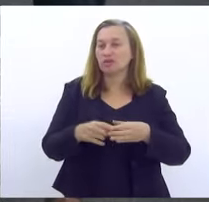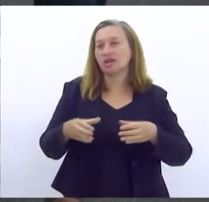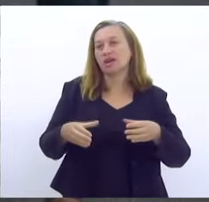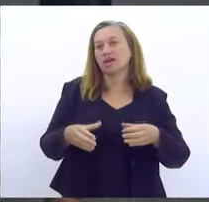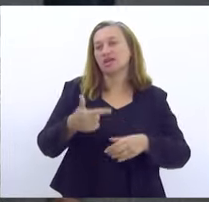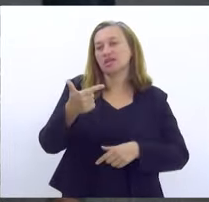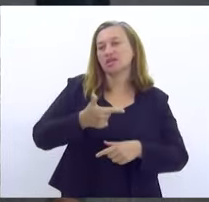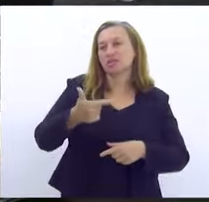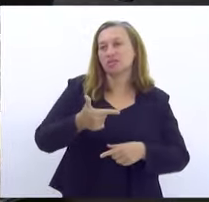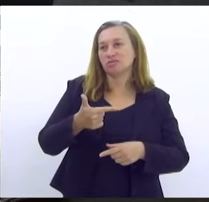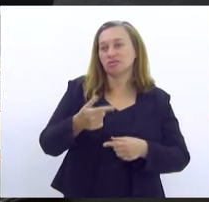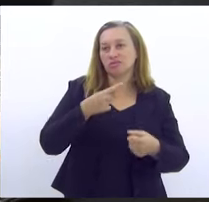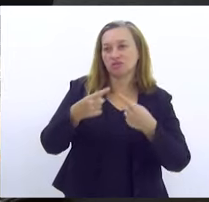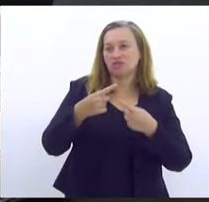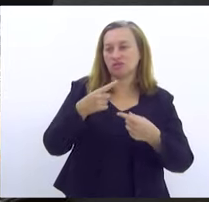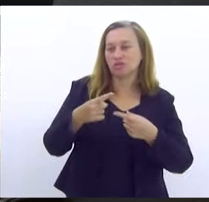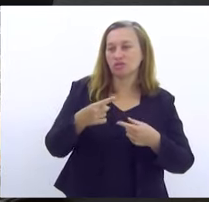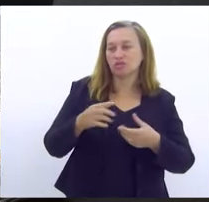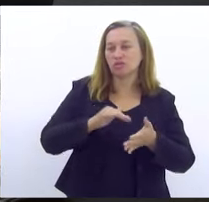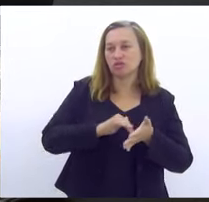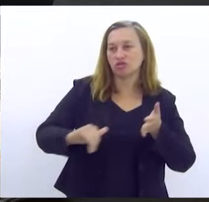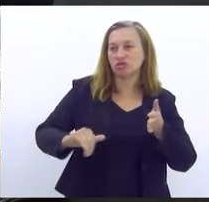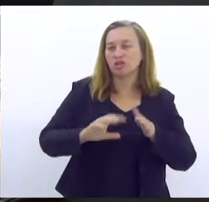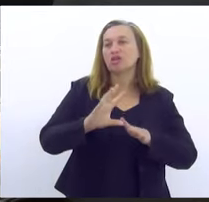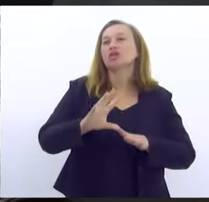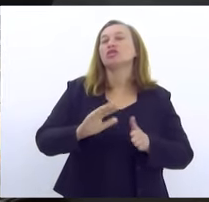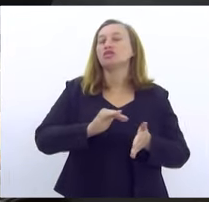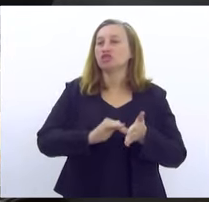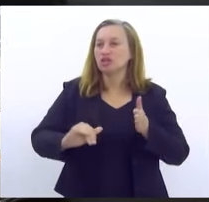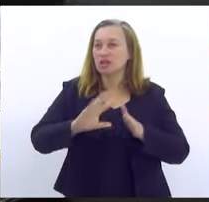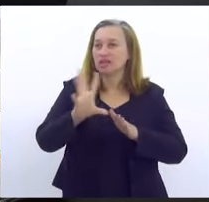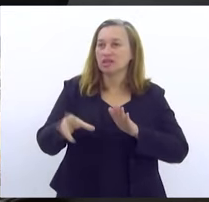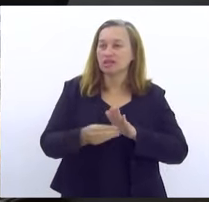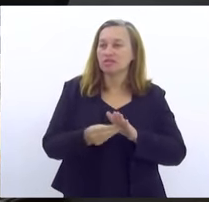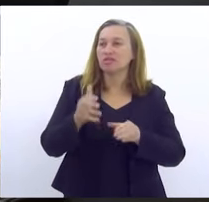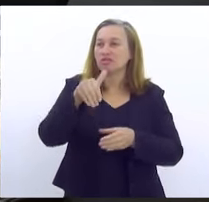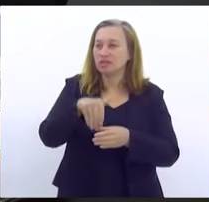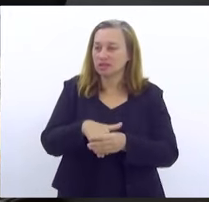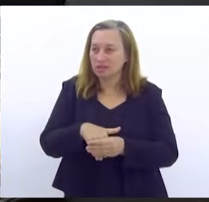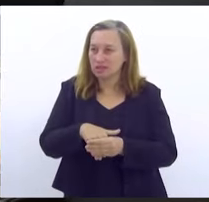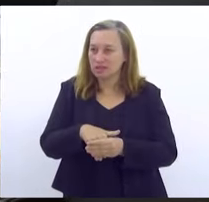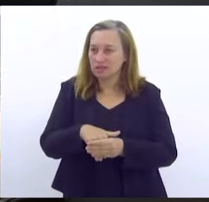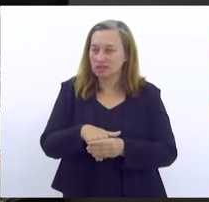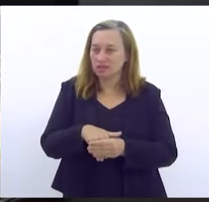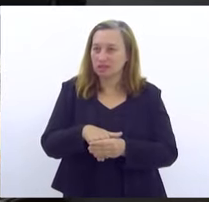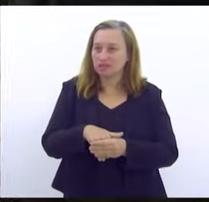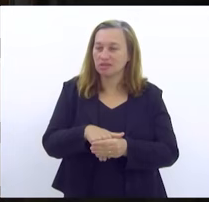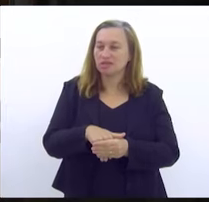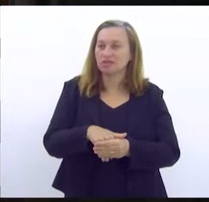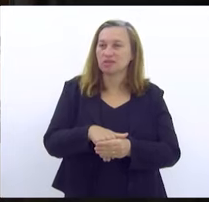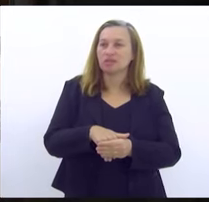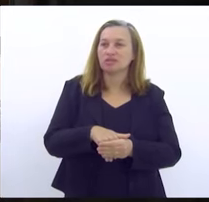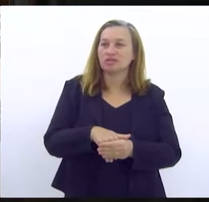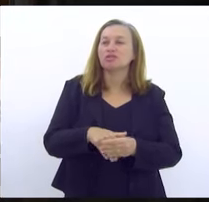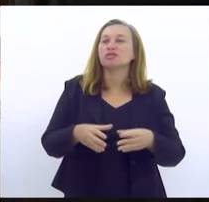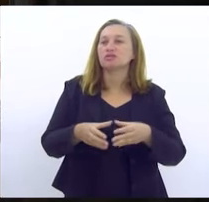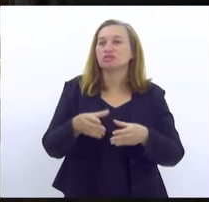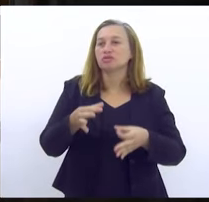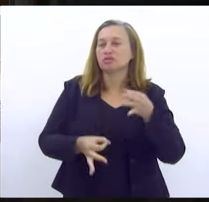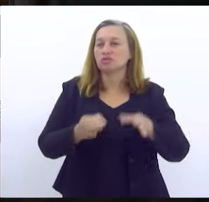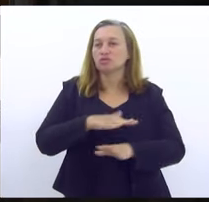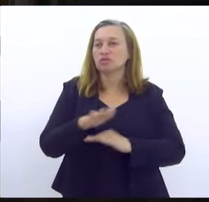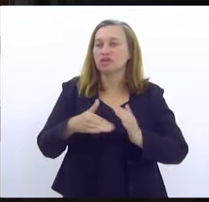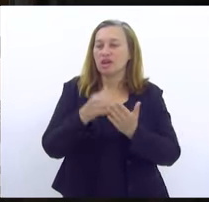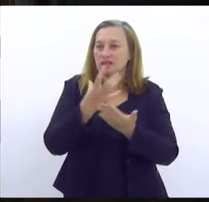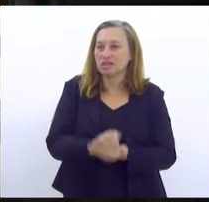emendas. Com as emendas retiradas em votação, as emendas da Constituição e Justiça. Senhores,